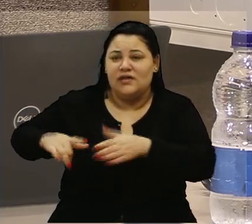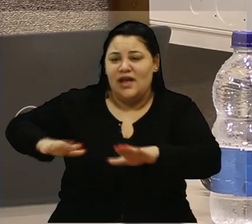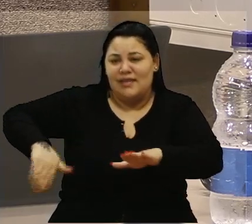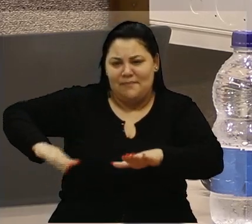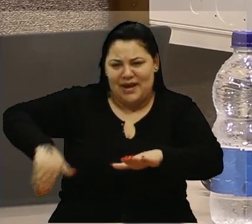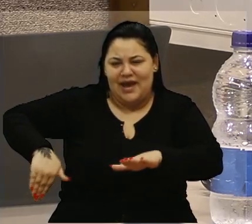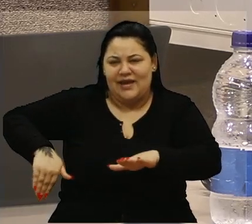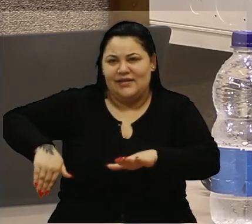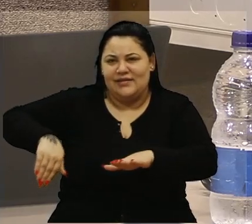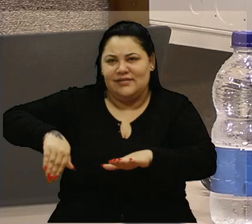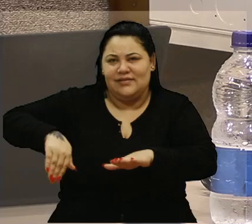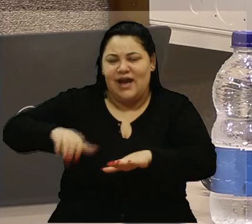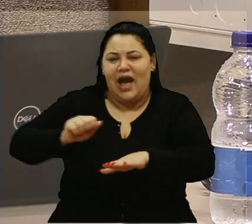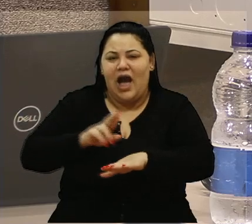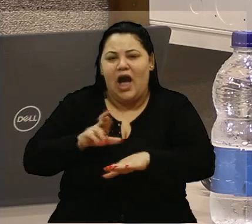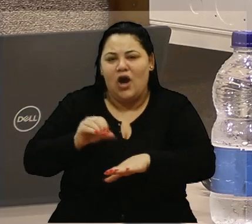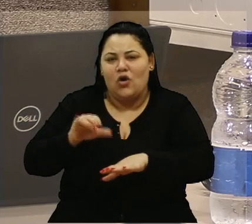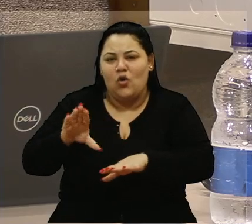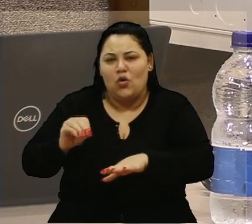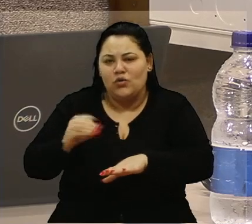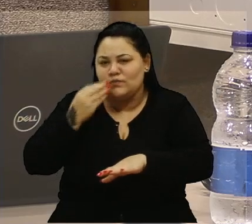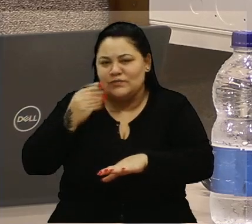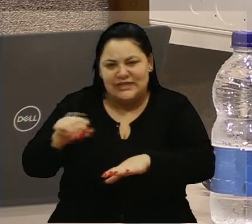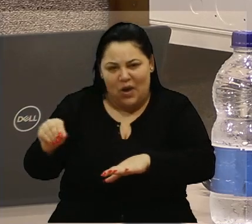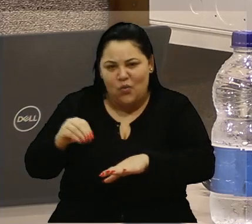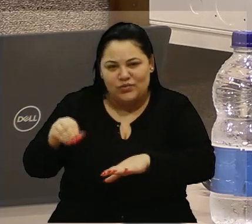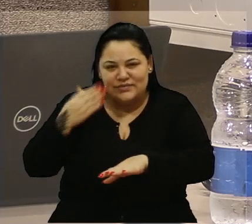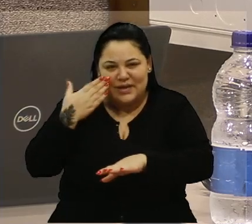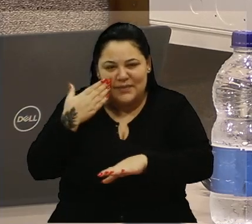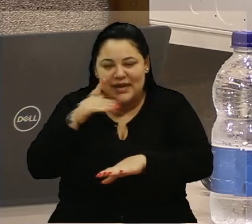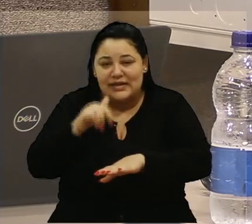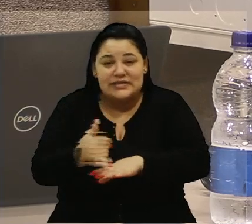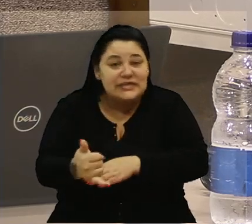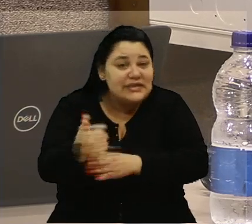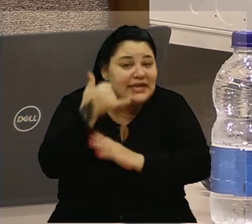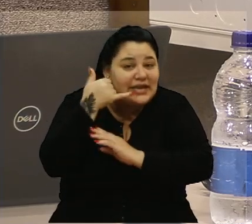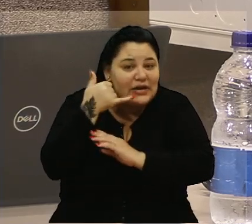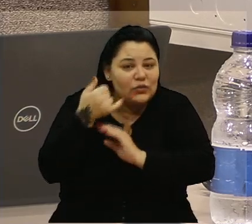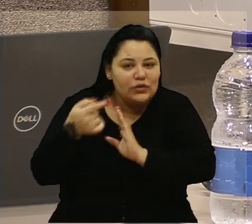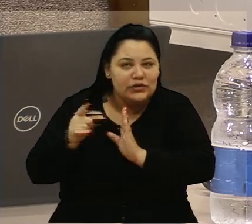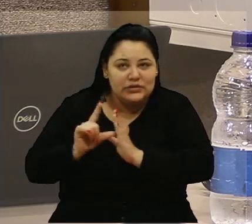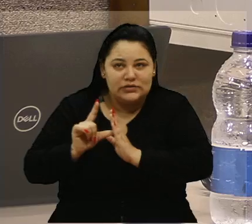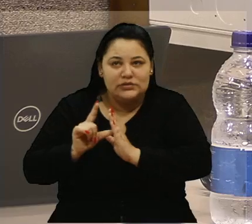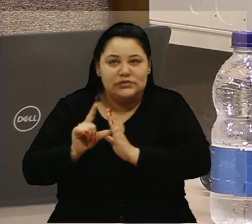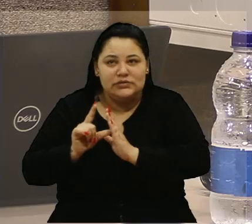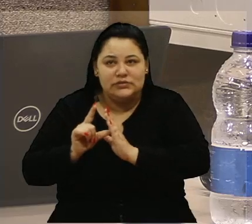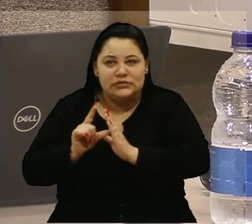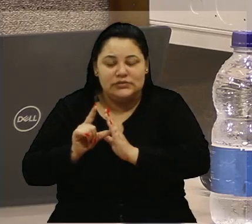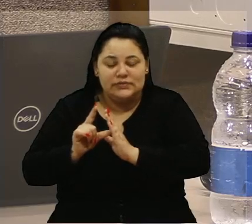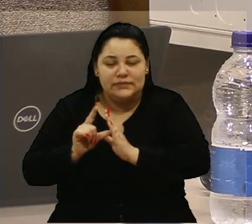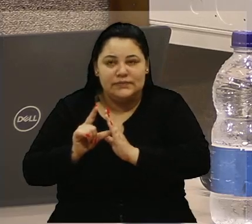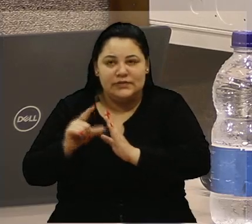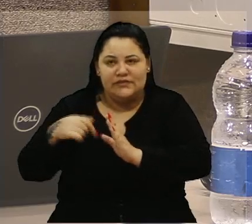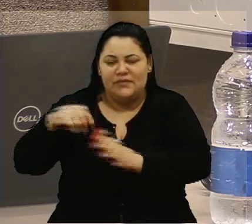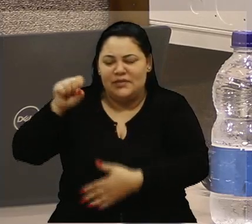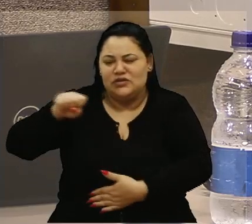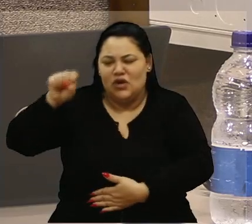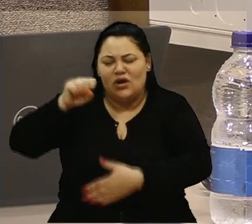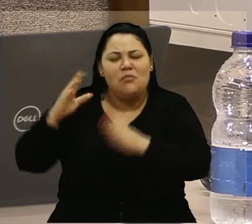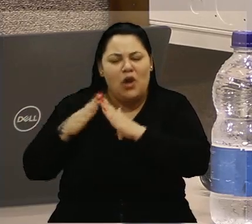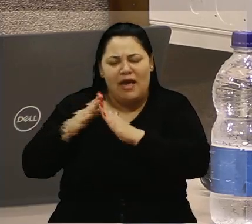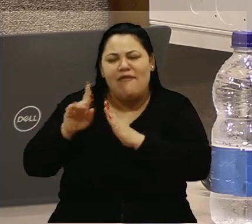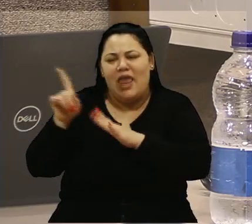modelar o pessoal lá de Arroio do Sal. Tá? Eles ligam, tá? Tinha minha sogra lá, que morava